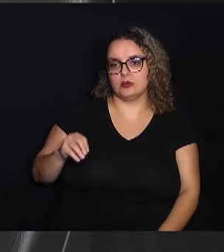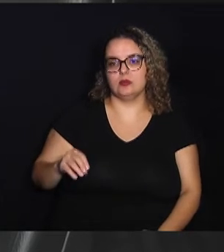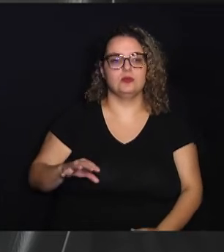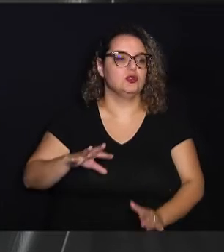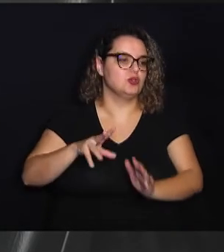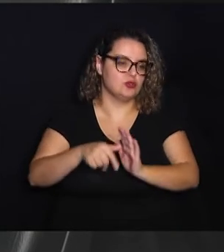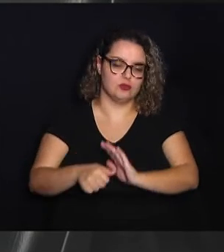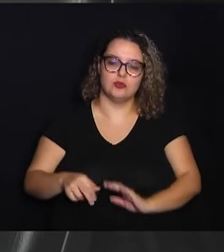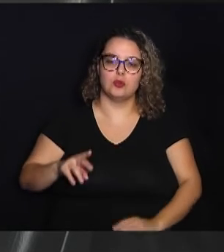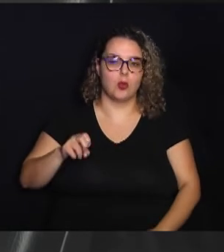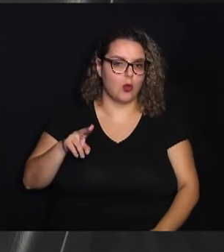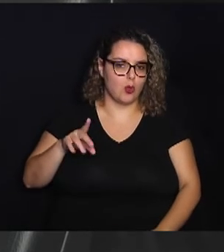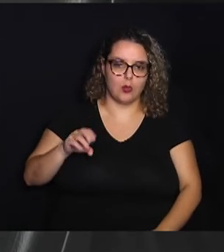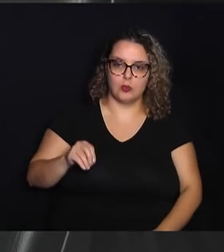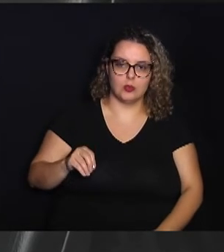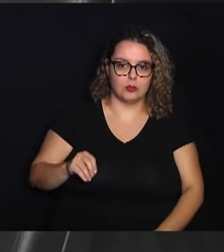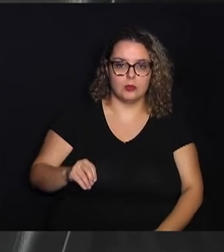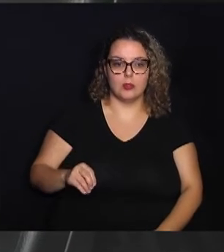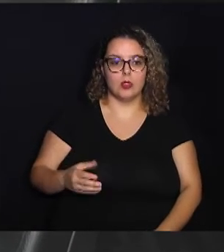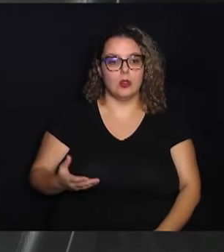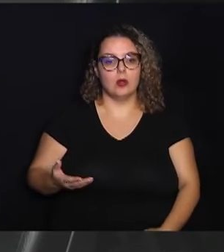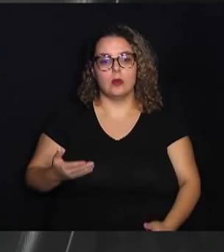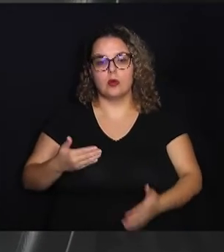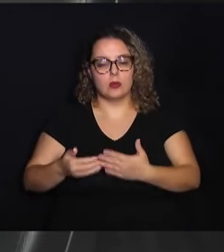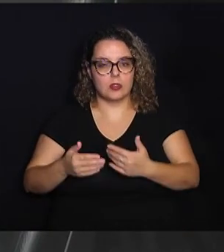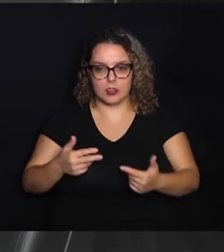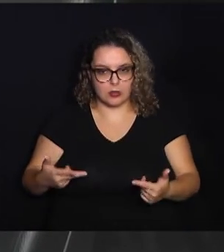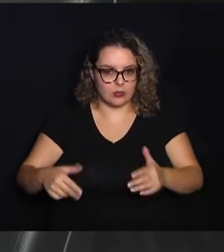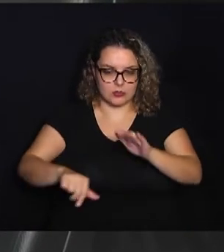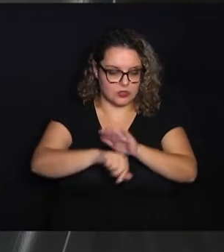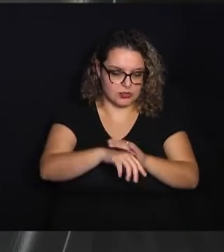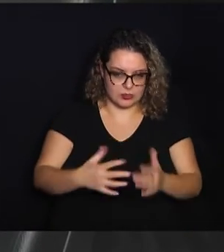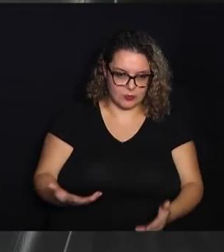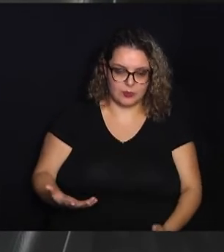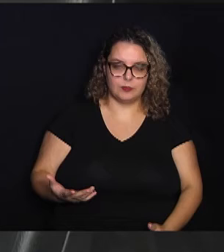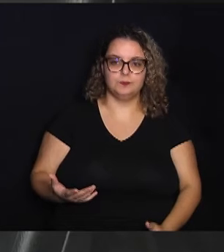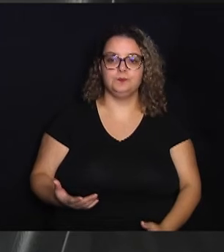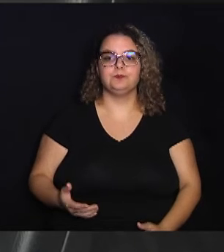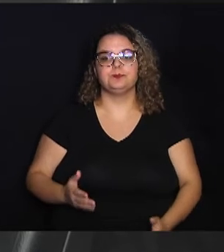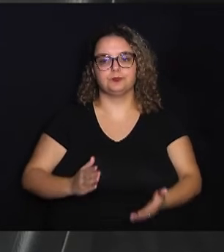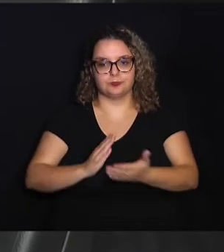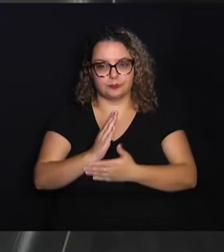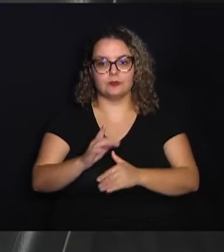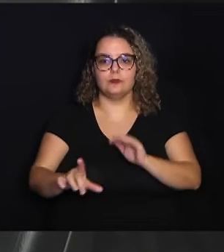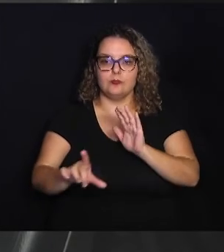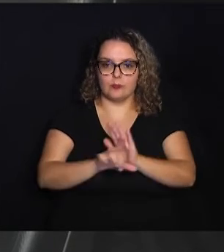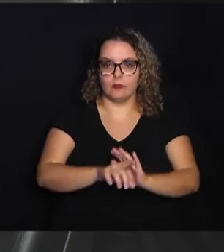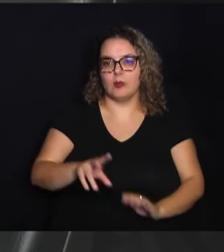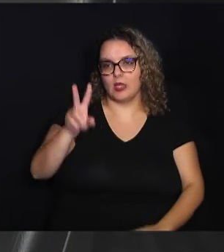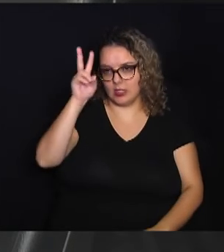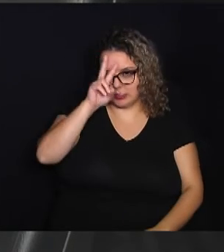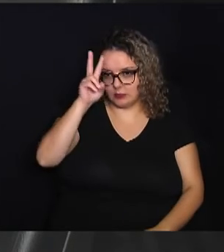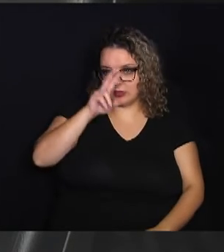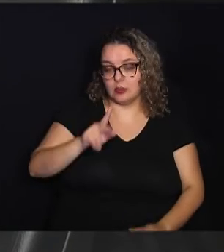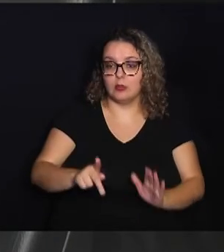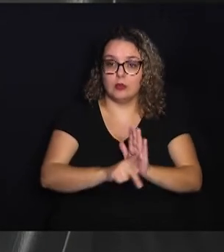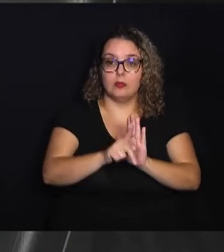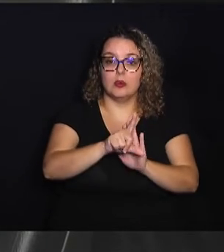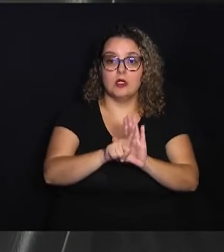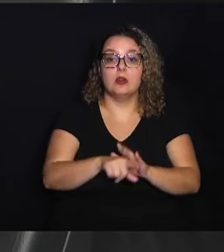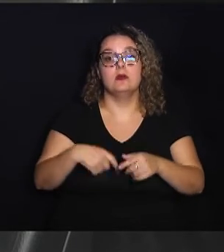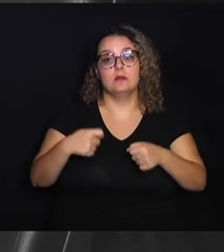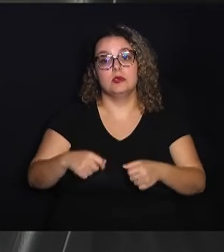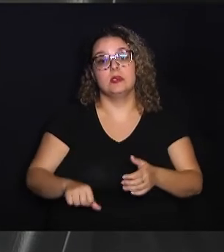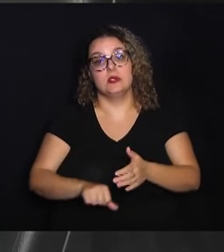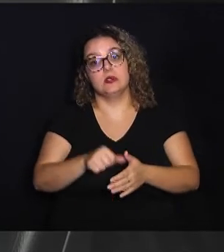roubo, apropriação indébita, o que seja. Então hoje Campinas, com a aprovação, lembrando que é um projeto, a gente vai ter que votar mais uma